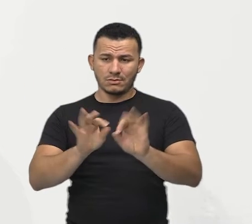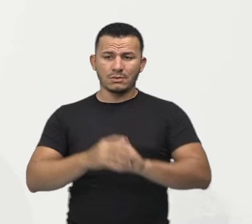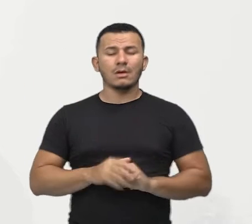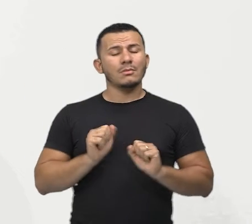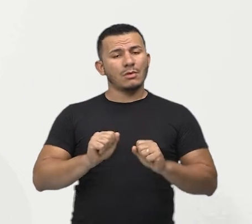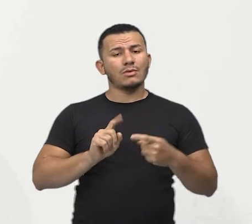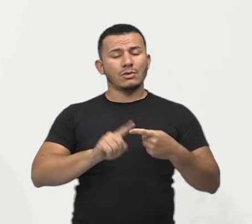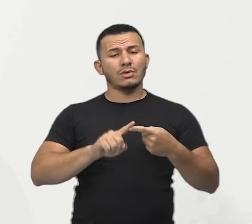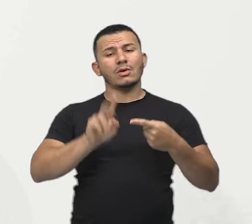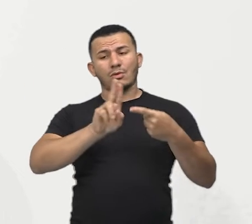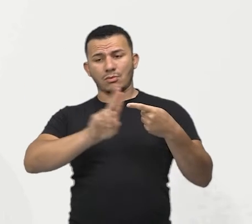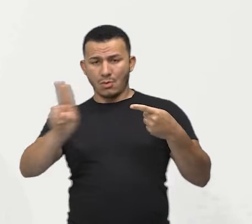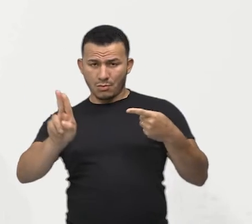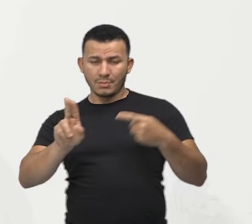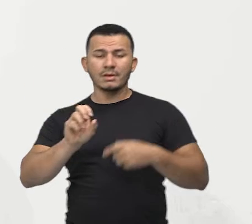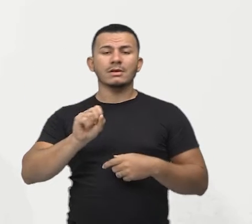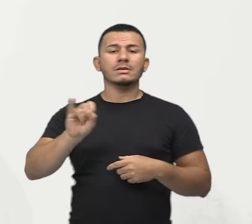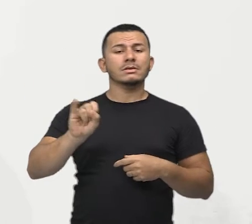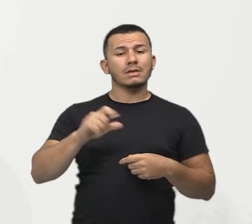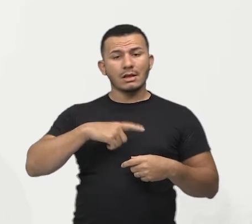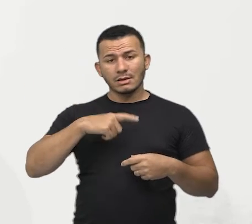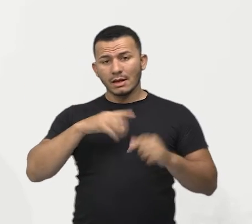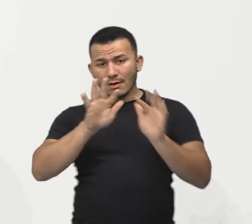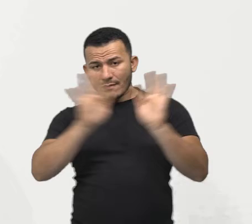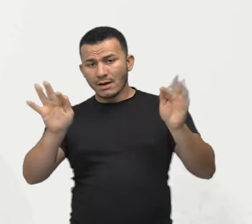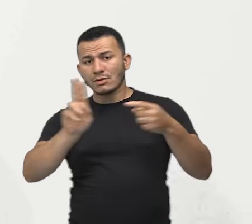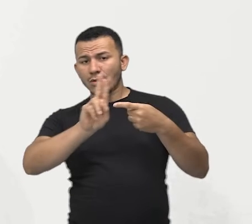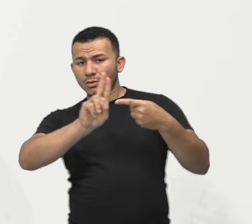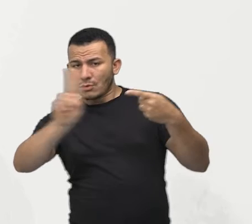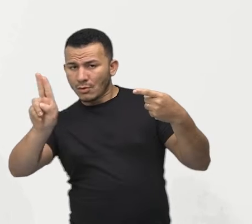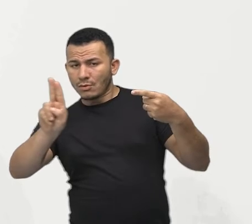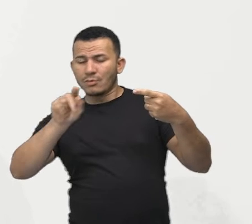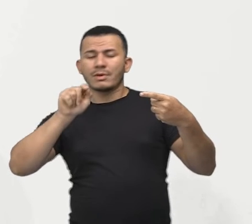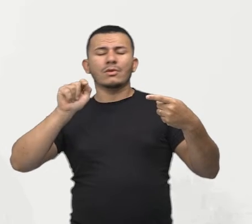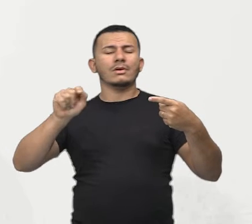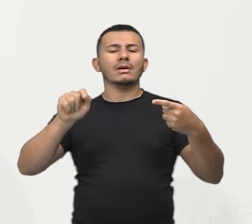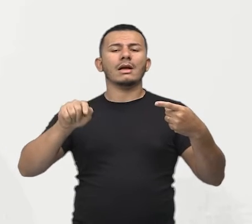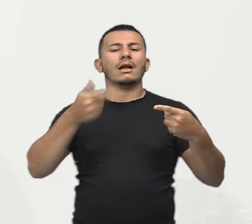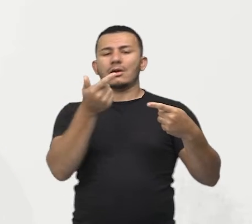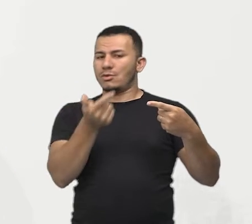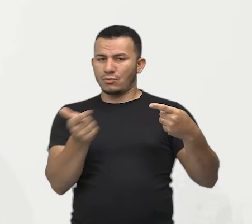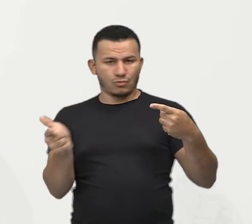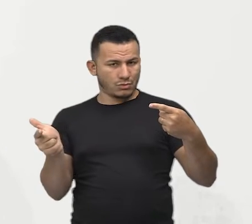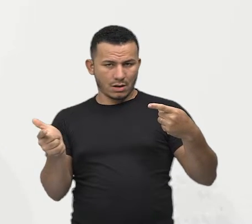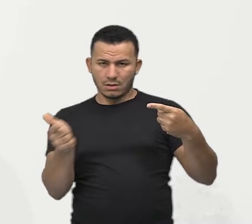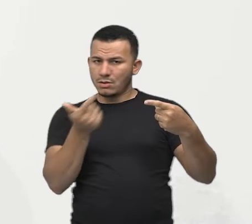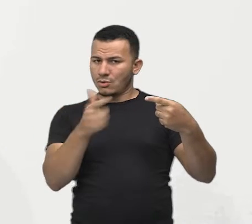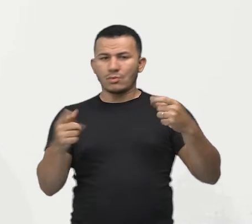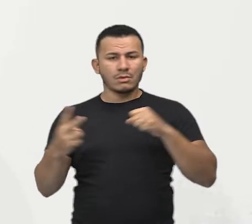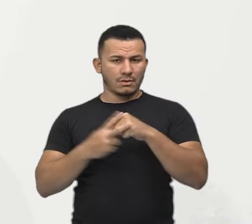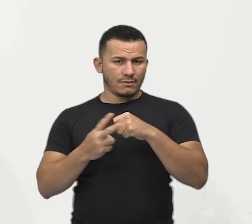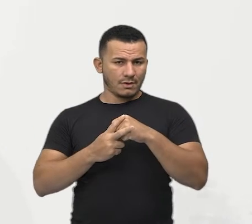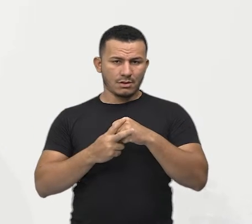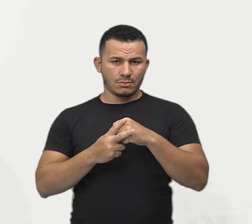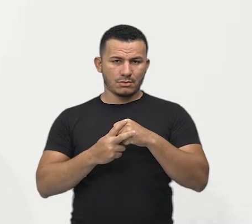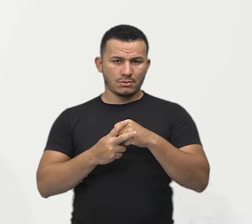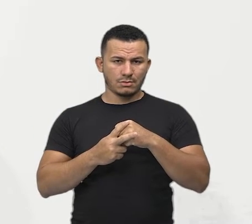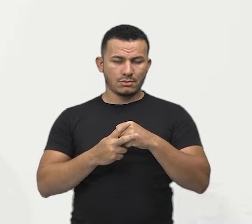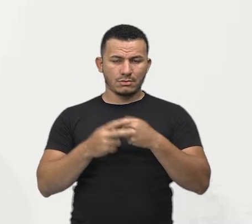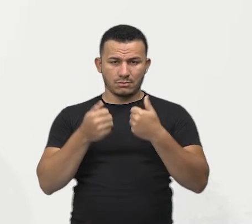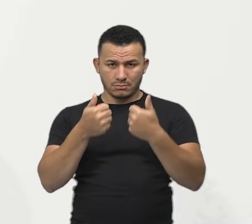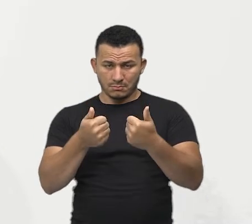organização em nominais, certo? Quando elas são nominais, são frases que não possuem